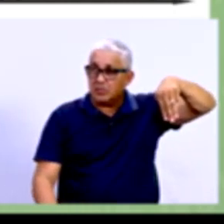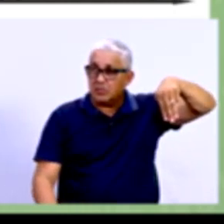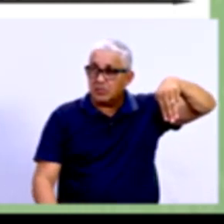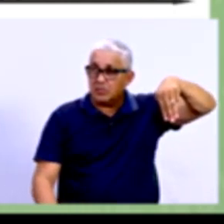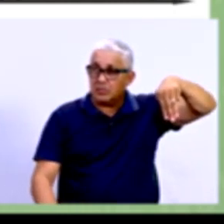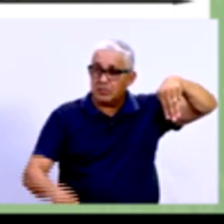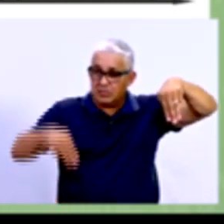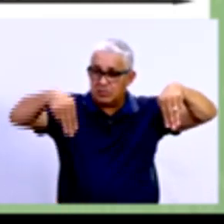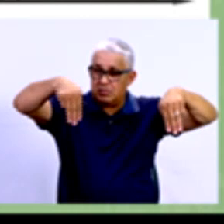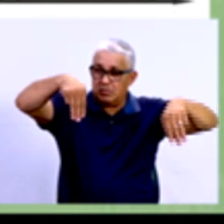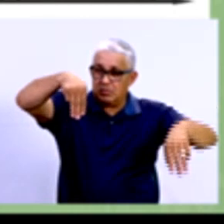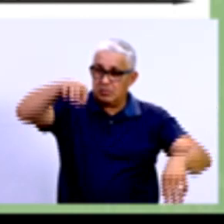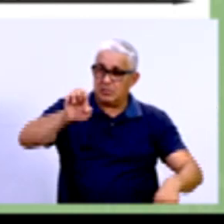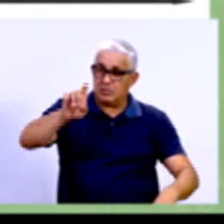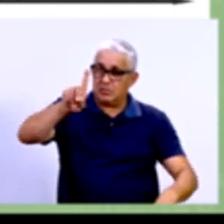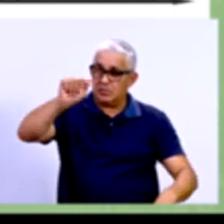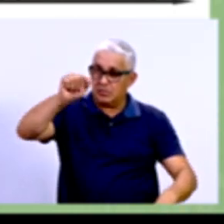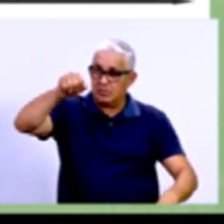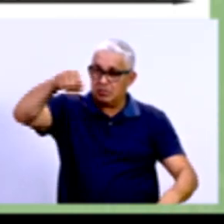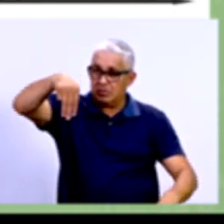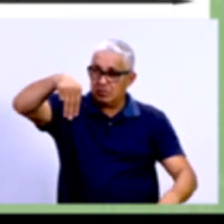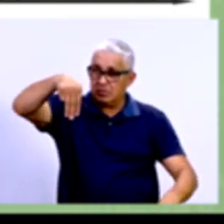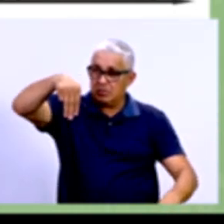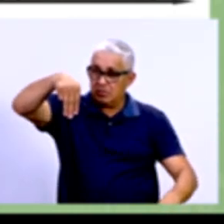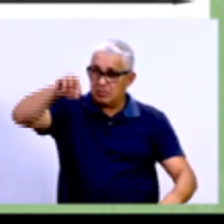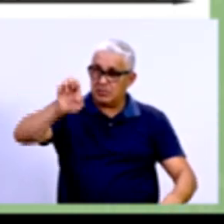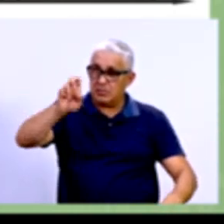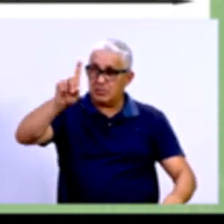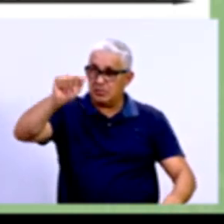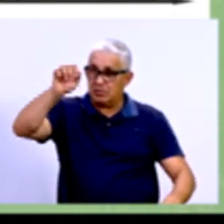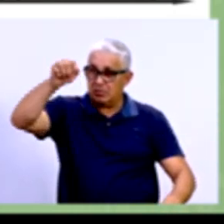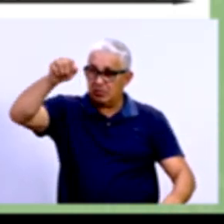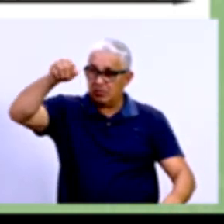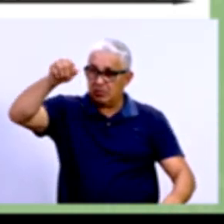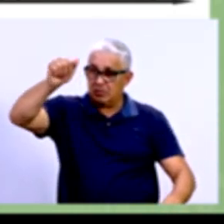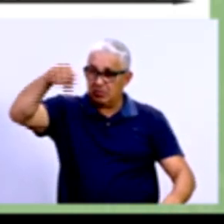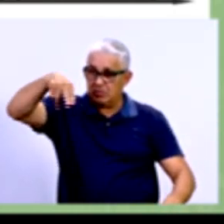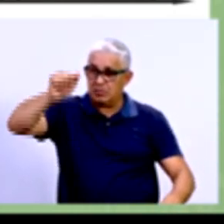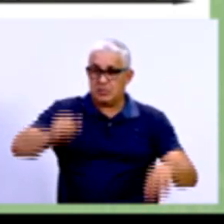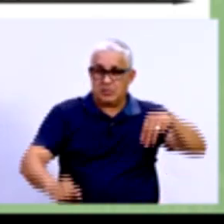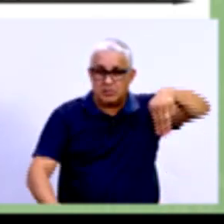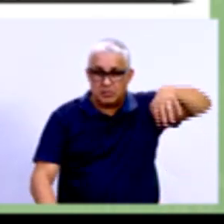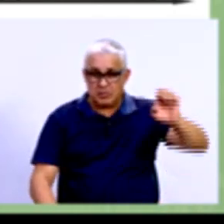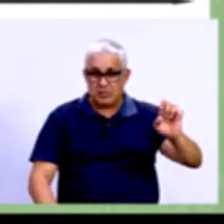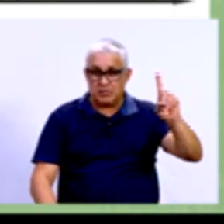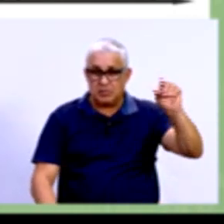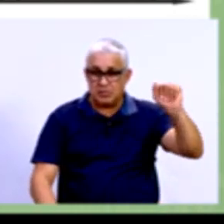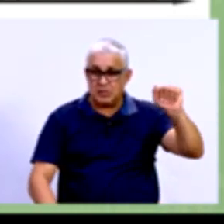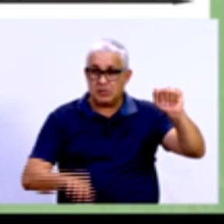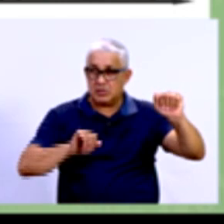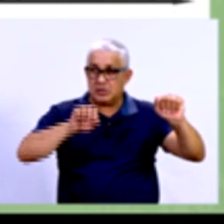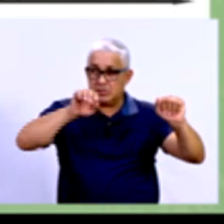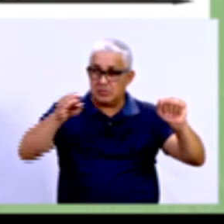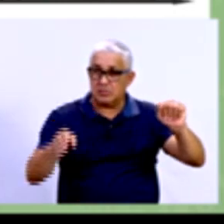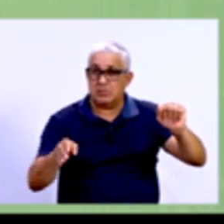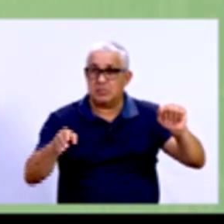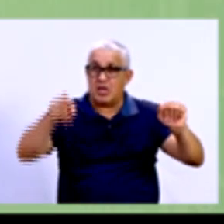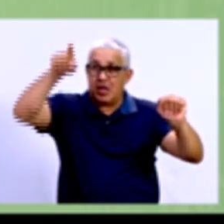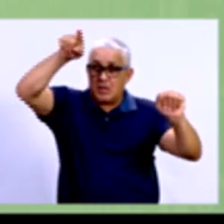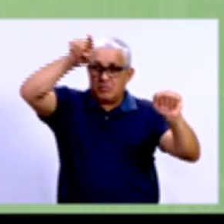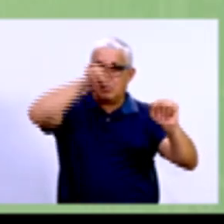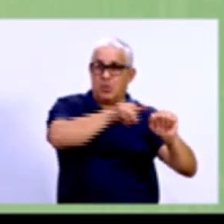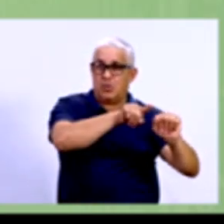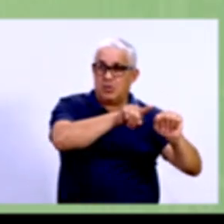o conjunto é considerado assimétrico à esquerda, né? A gente falou bem desses gráficos aí também nas